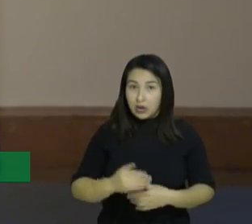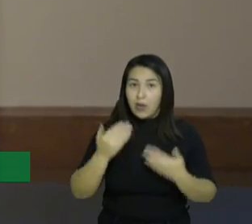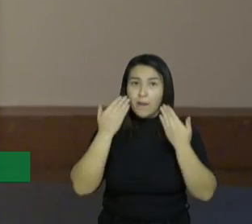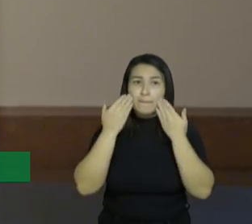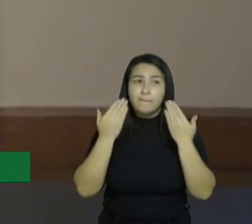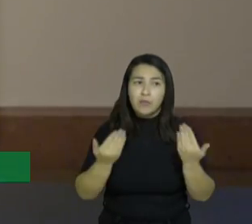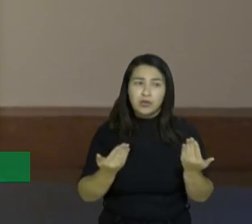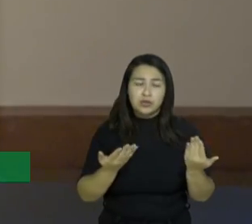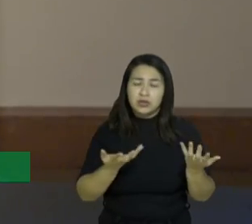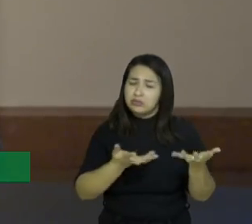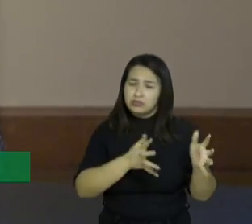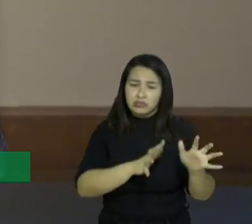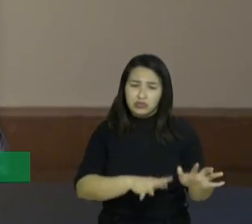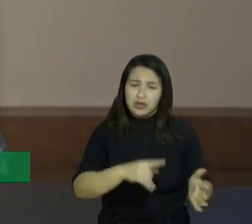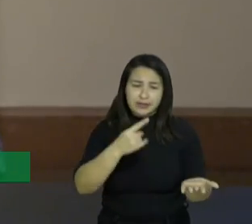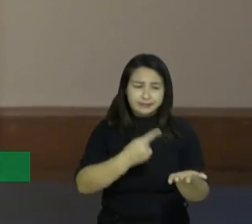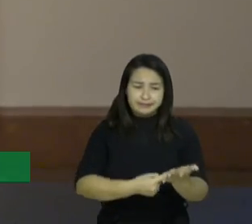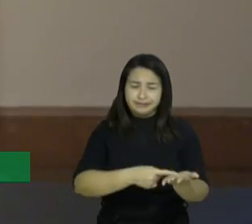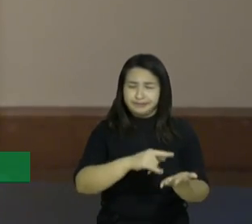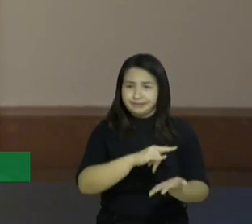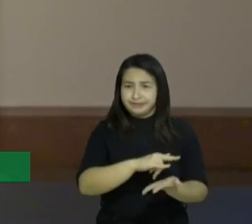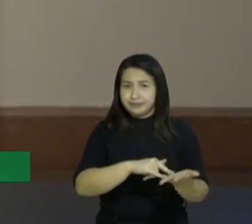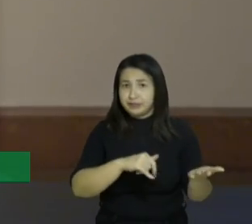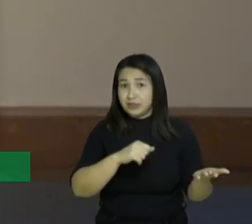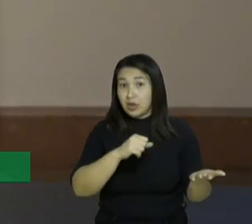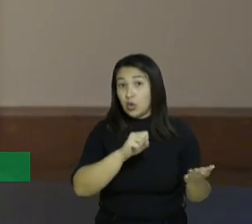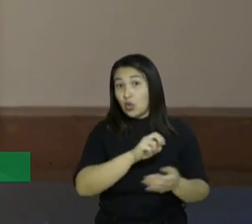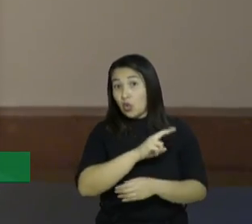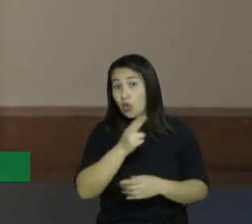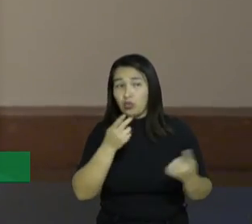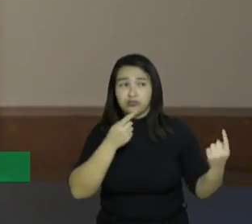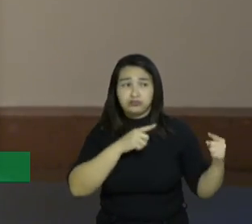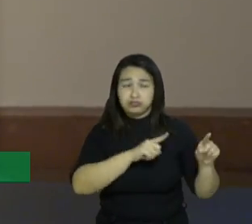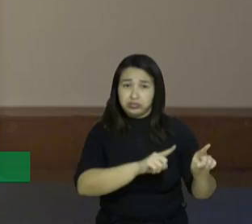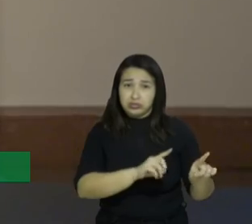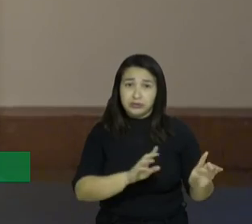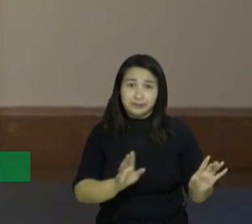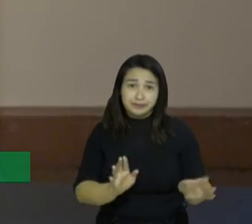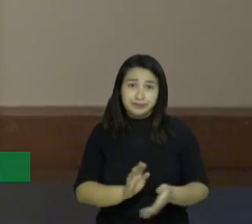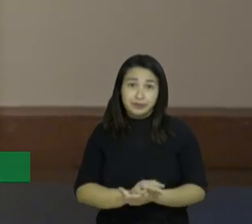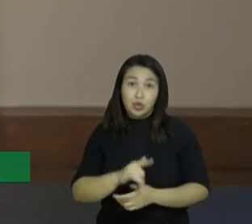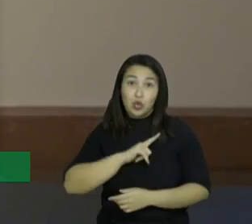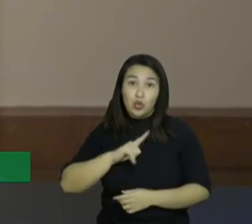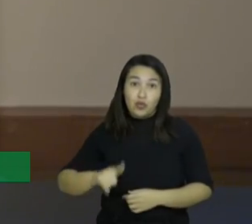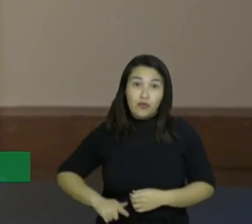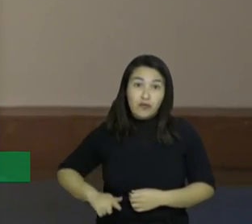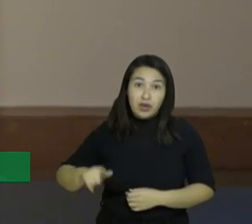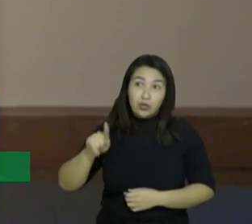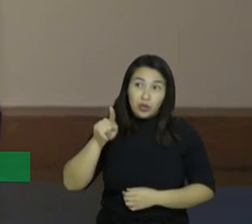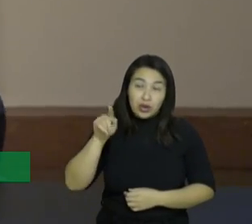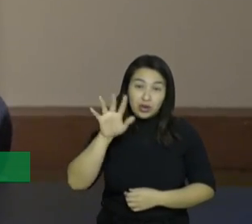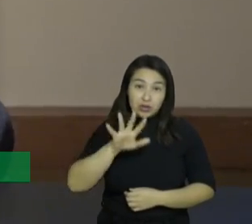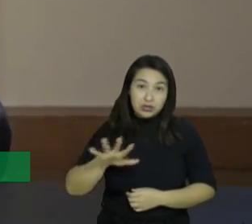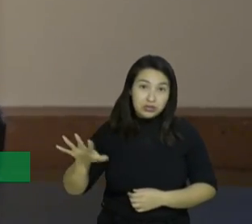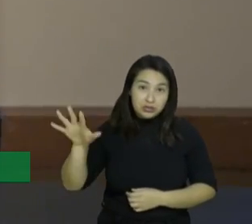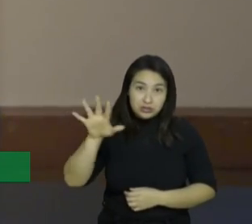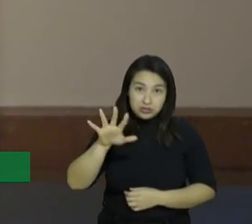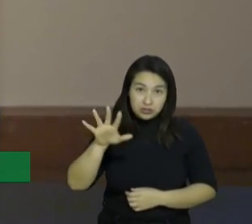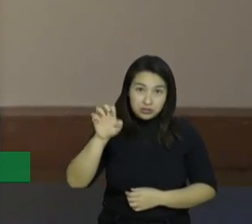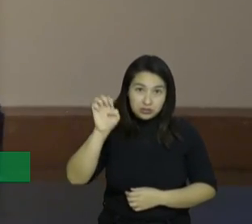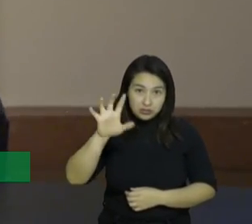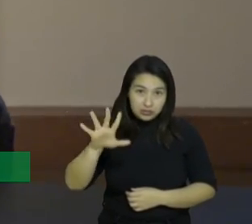rejeitaram ou até vetaram o acordo ou seja os governos e parlamentos nacionais a sociedade civil